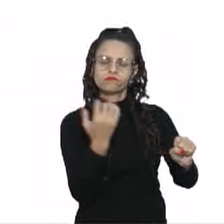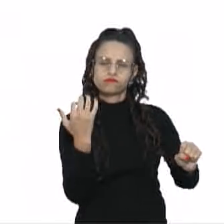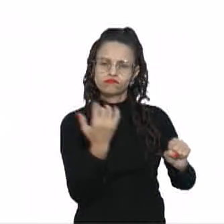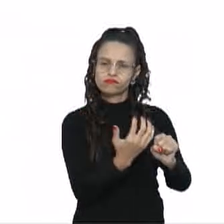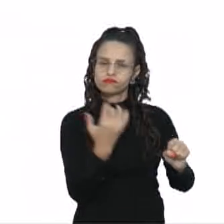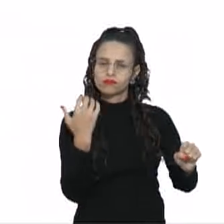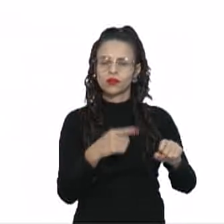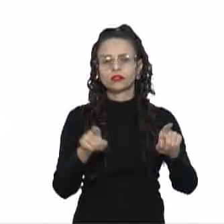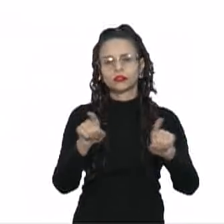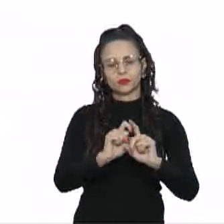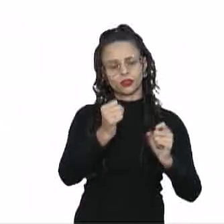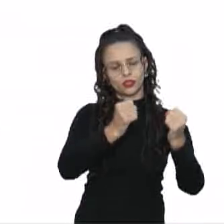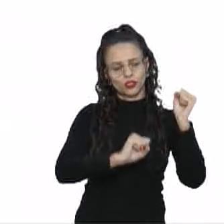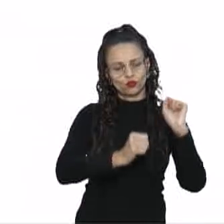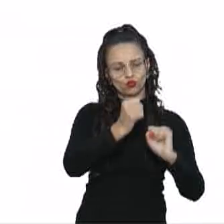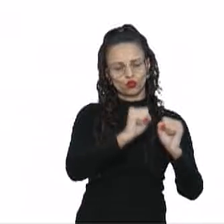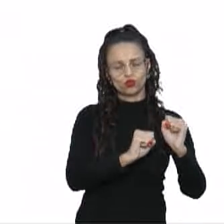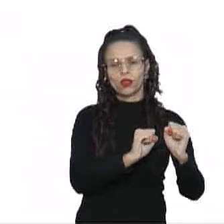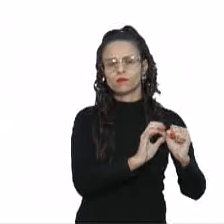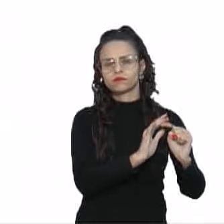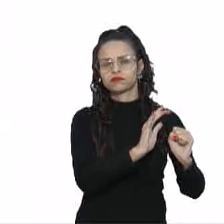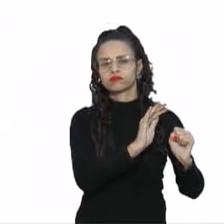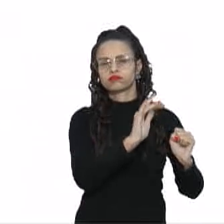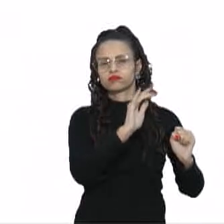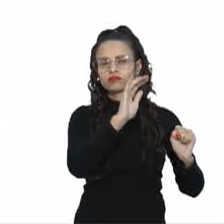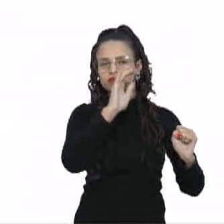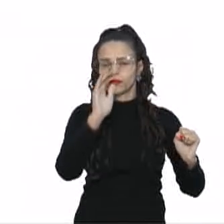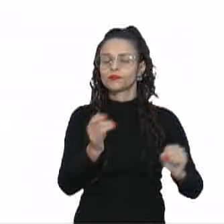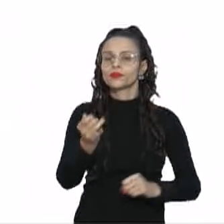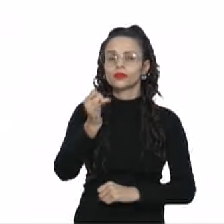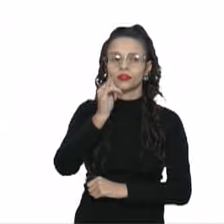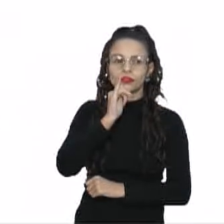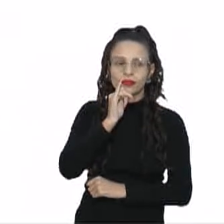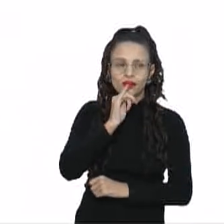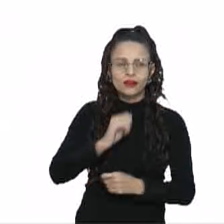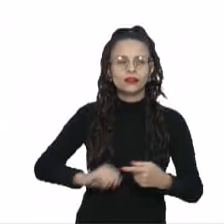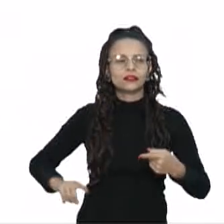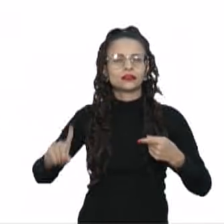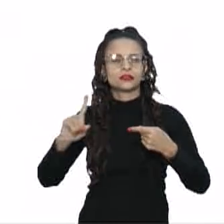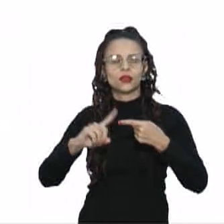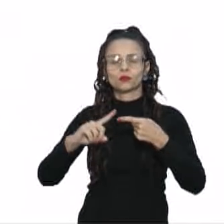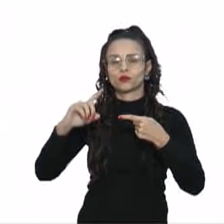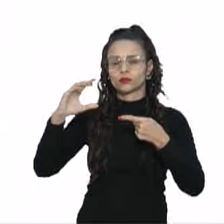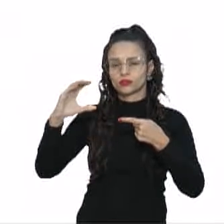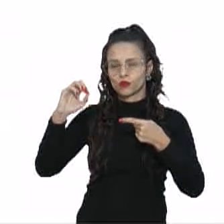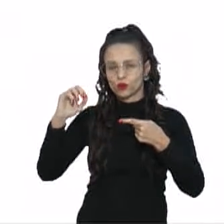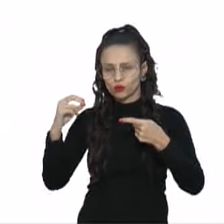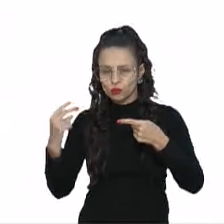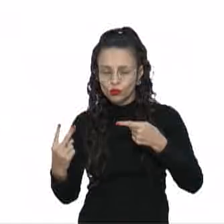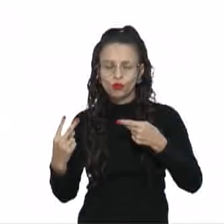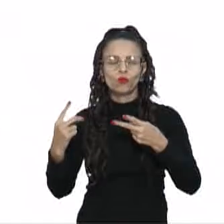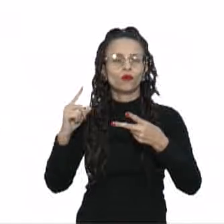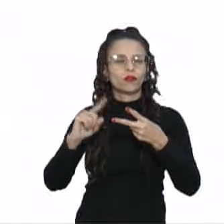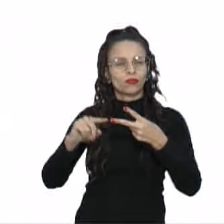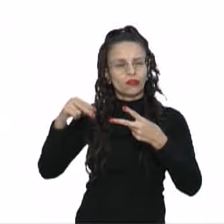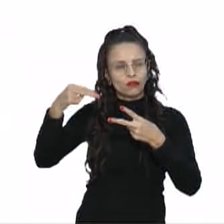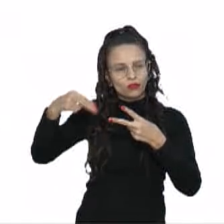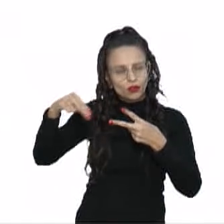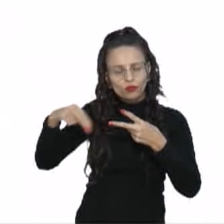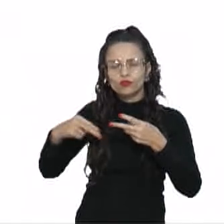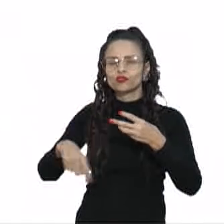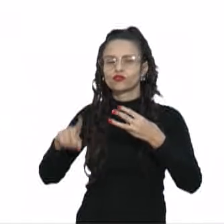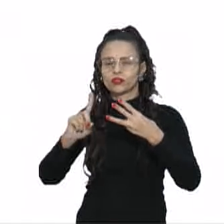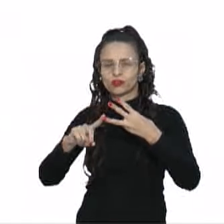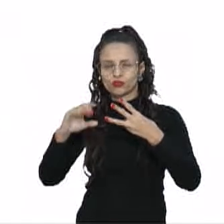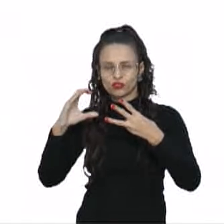por chaminés das indústrias. As substâncias como gás carbônico, monóxido de carbono, partículas de nitrogênio e enxofre